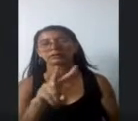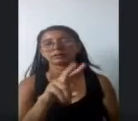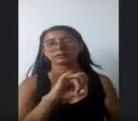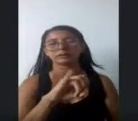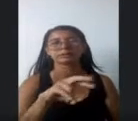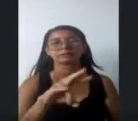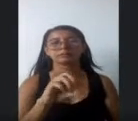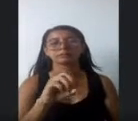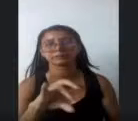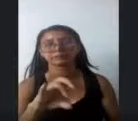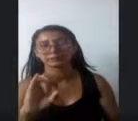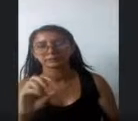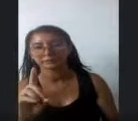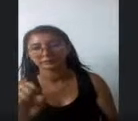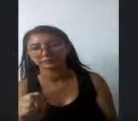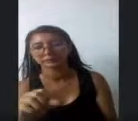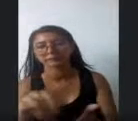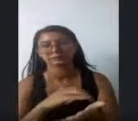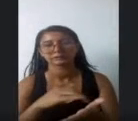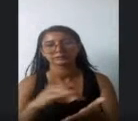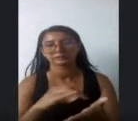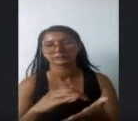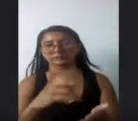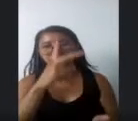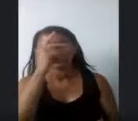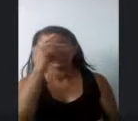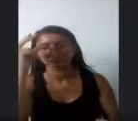a Secretaria Municipal de Saúde, né, que